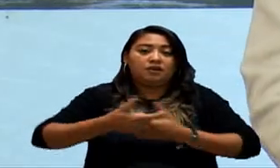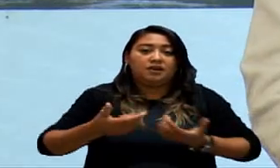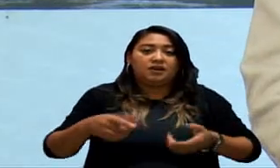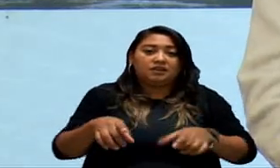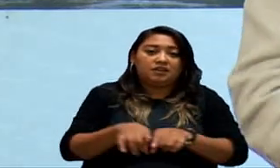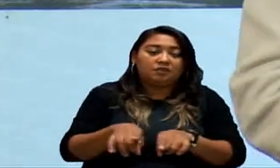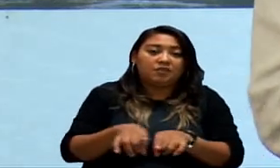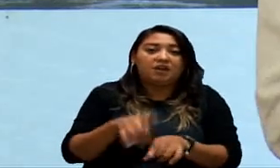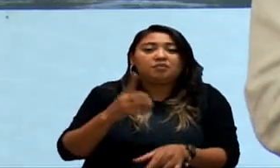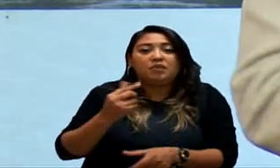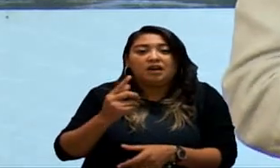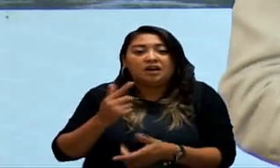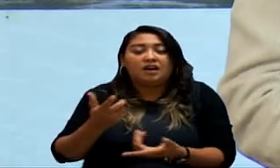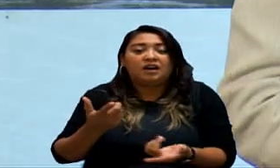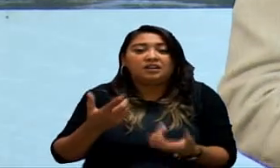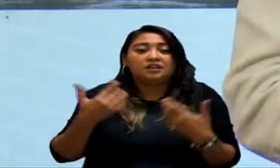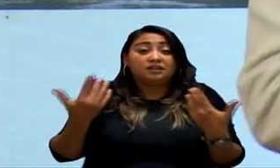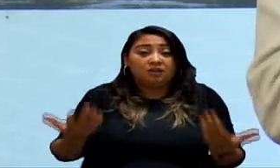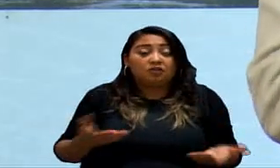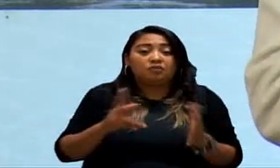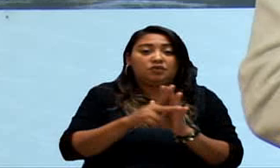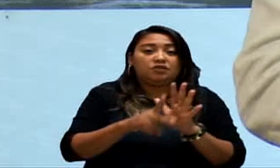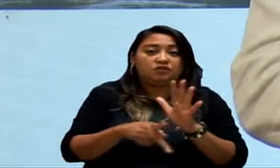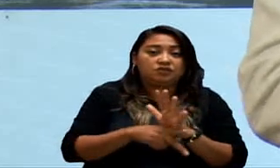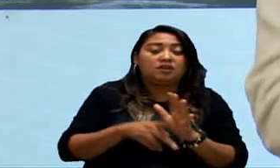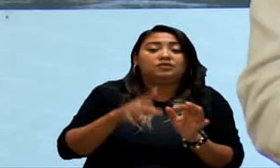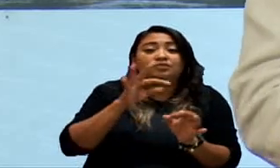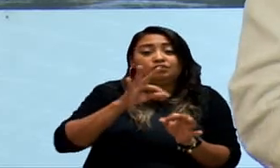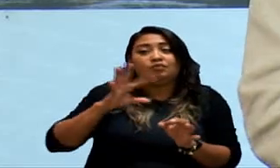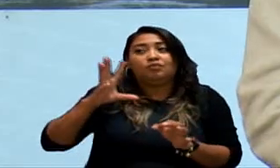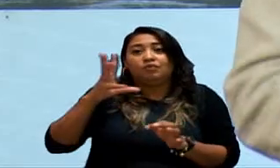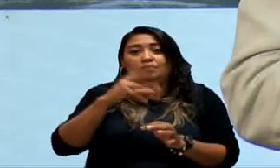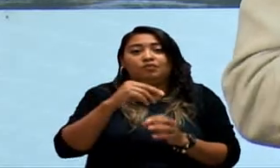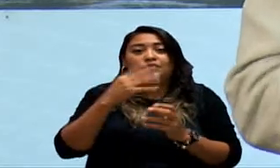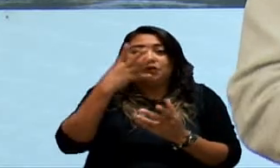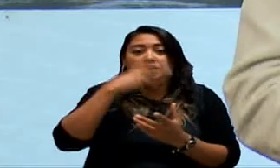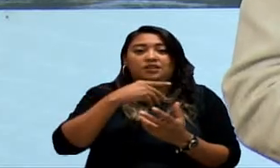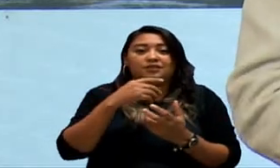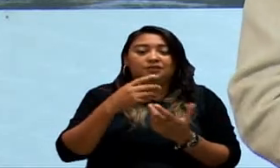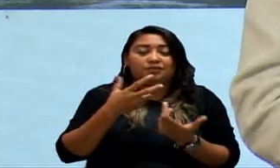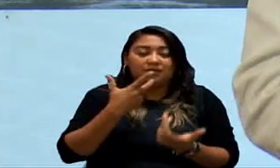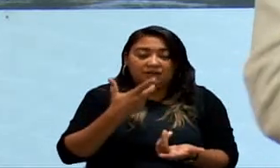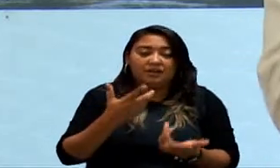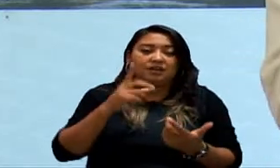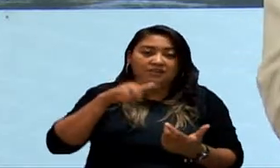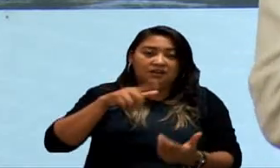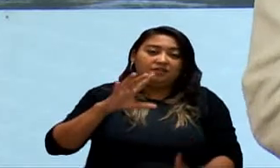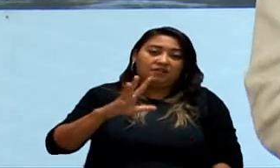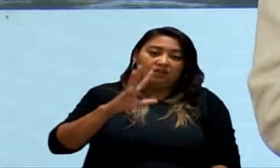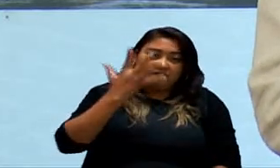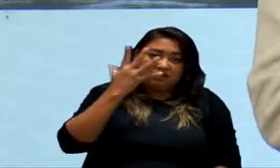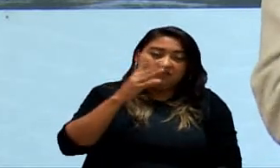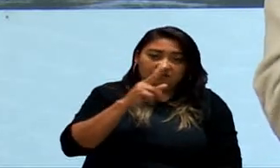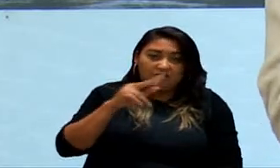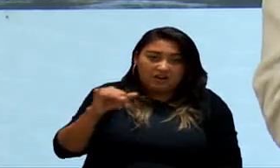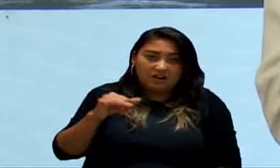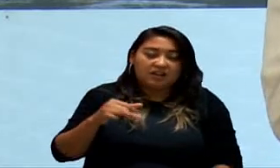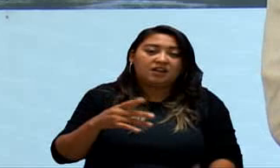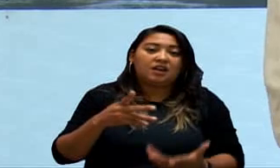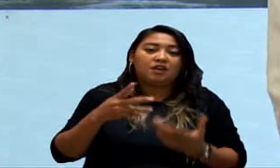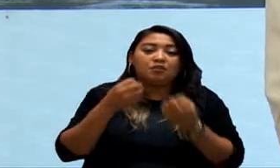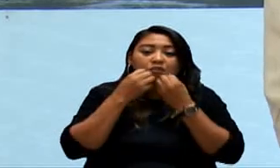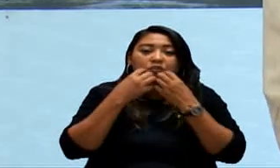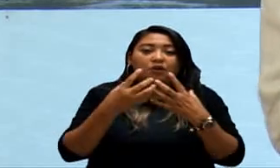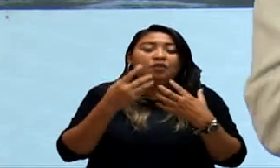da tarifação. Então, o projeto ele está redondinho, como se fala, né? Então, vai acontecer, é uma vitória, né, de quem tem